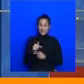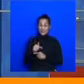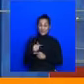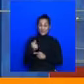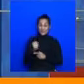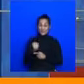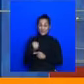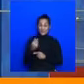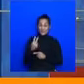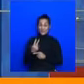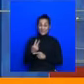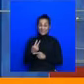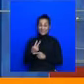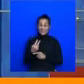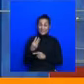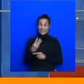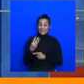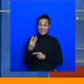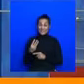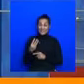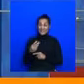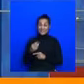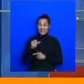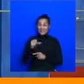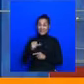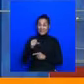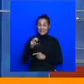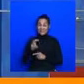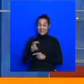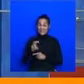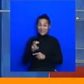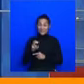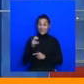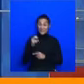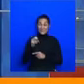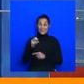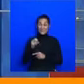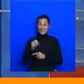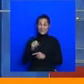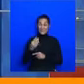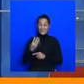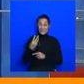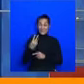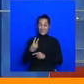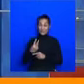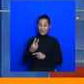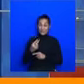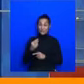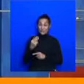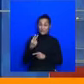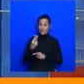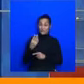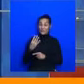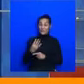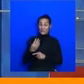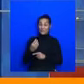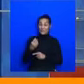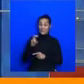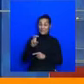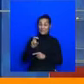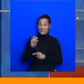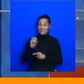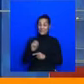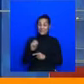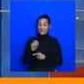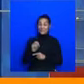47, 82, 33, 95, 36, 42, 24,